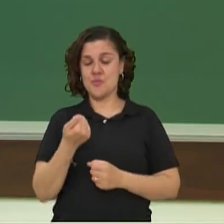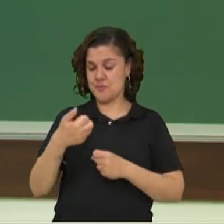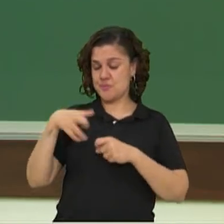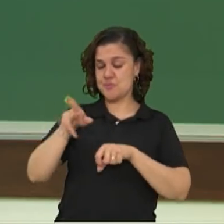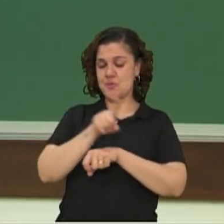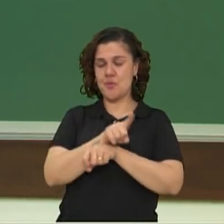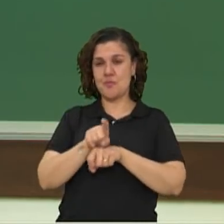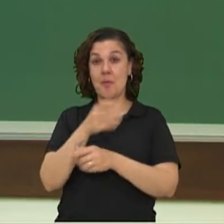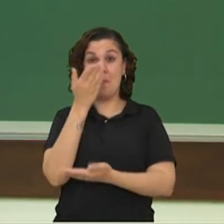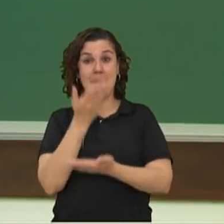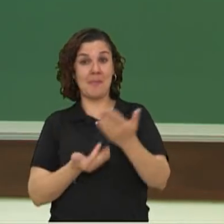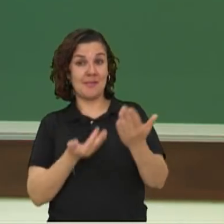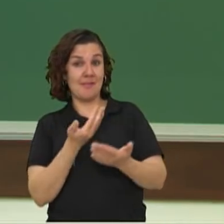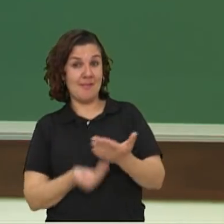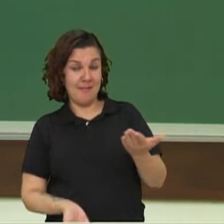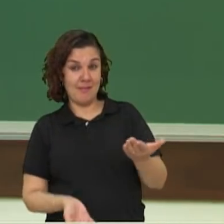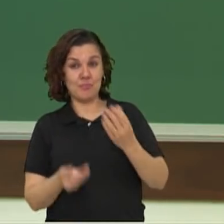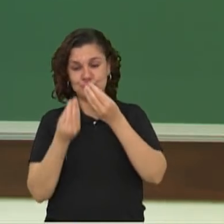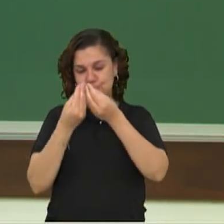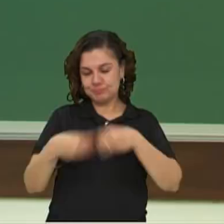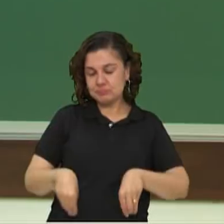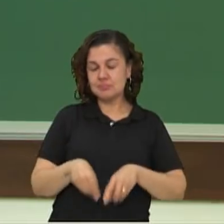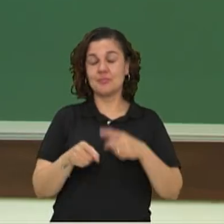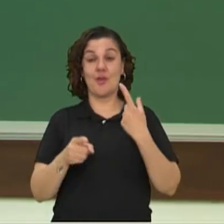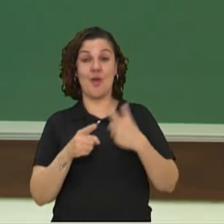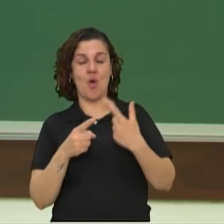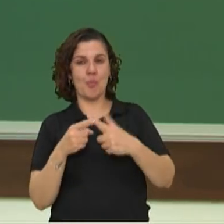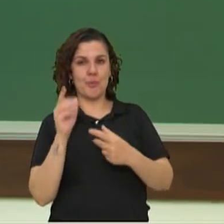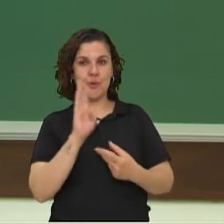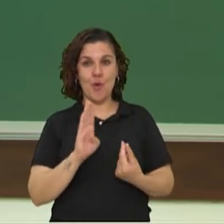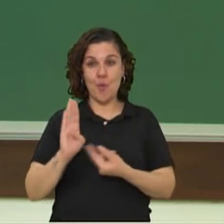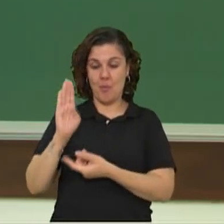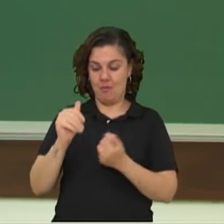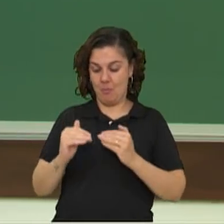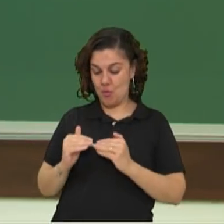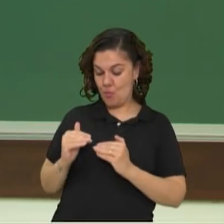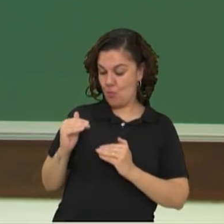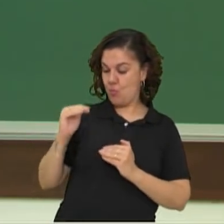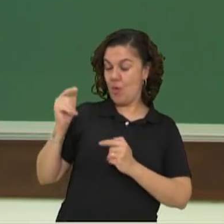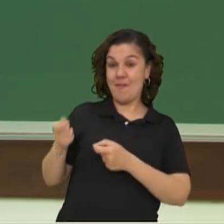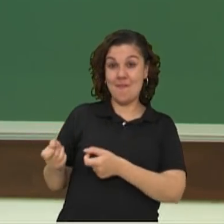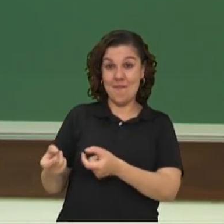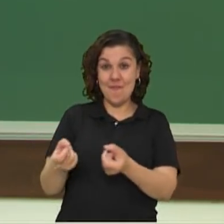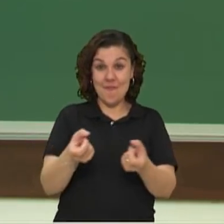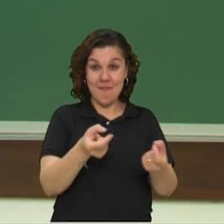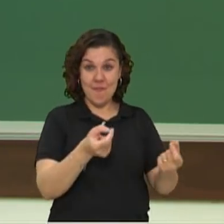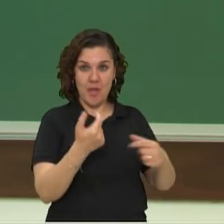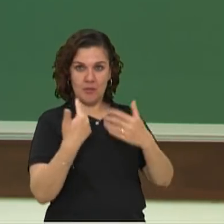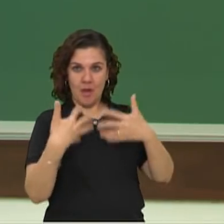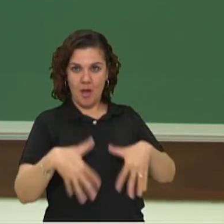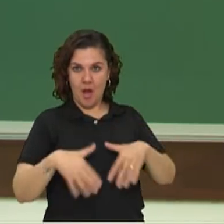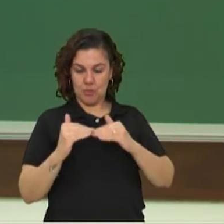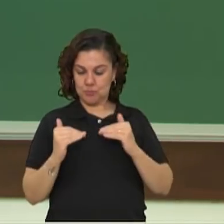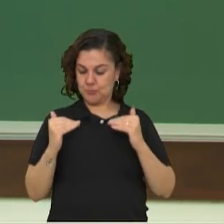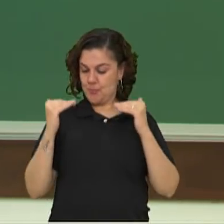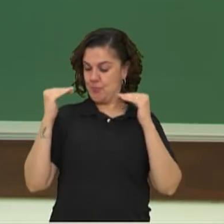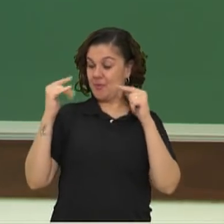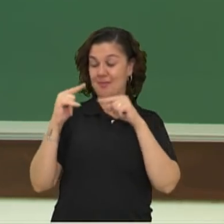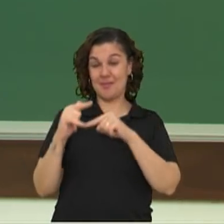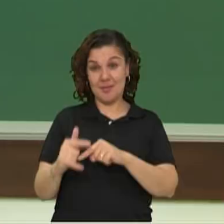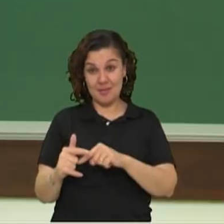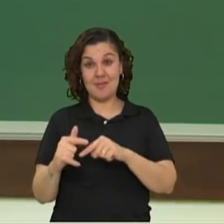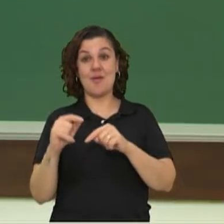feudais começaram a perder o poder, porque, basicamente, a classe em ascensão do comércio começou a subir. Então, de fato,